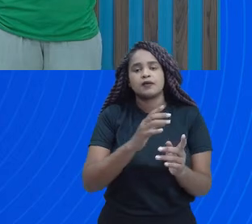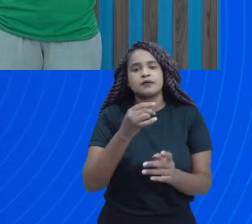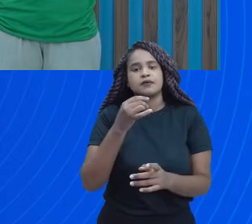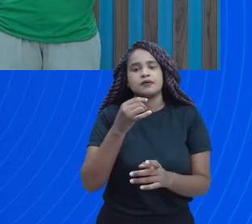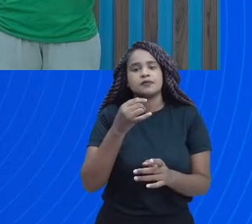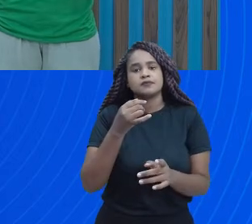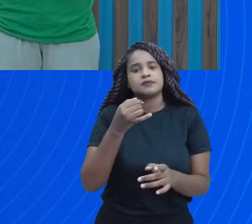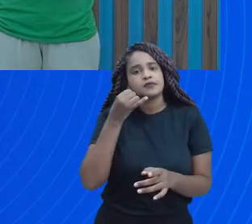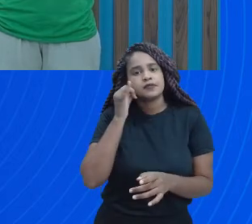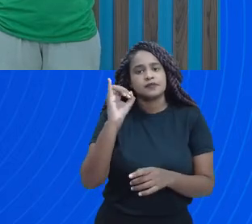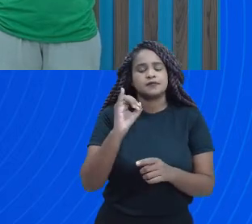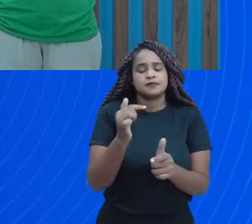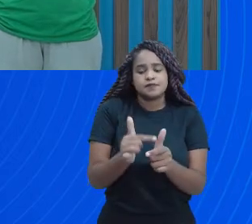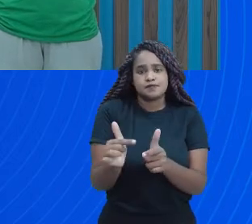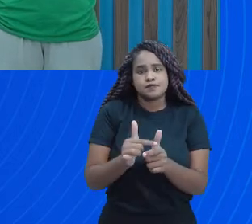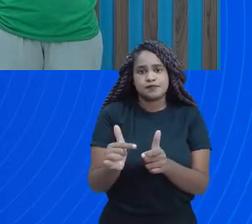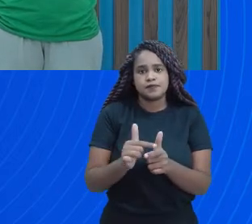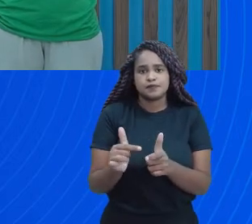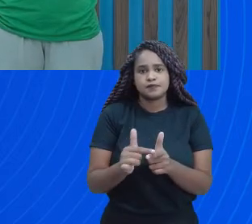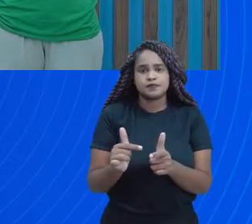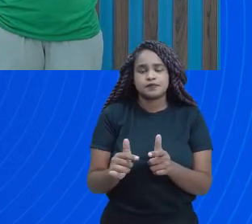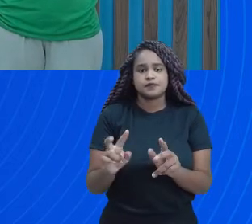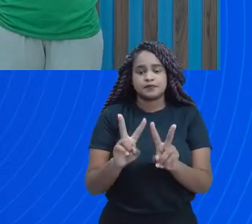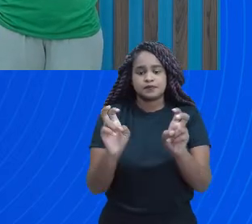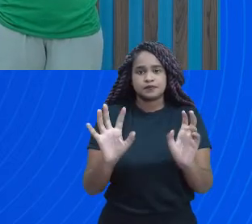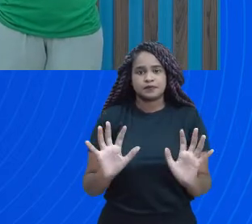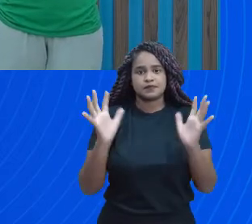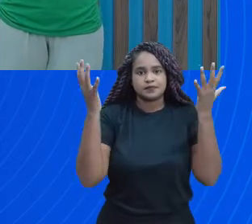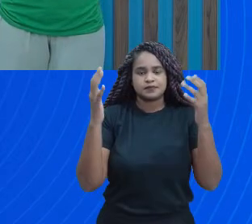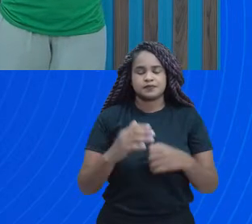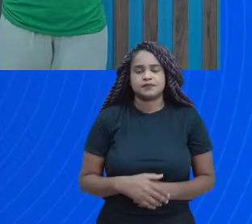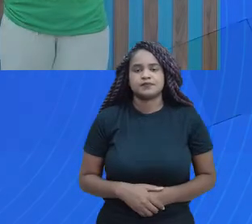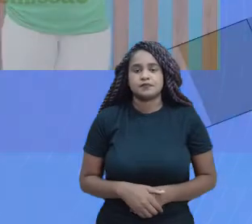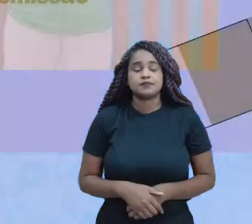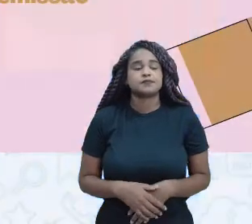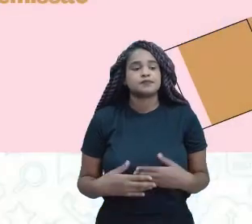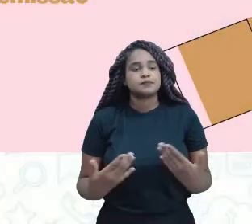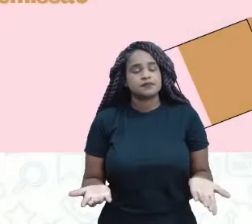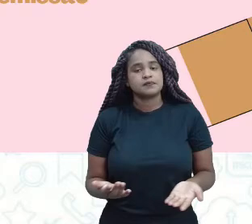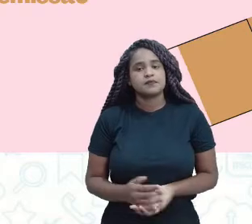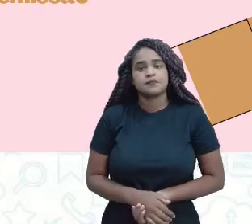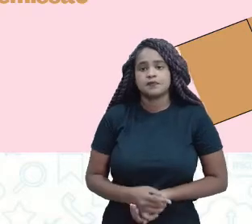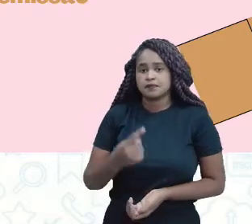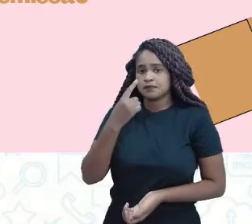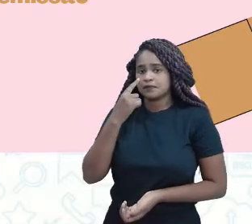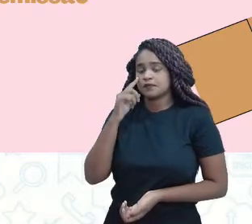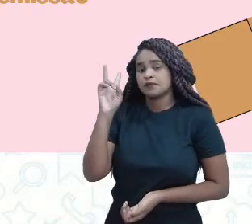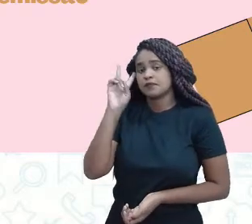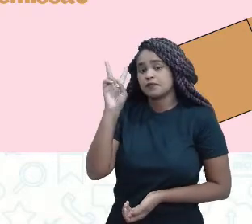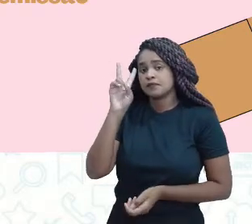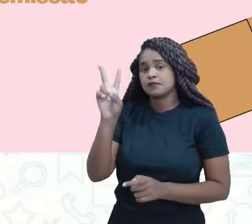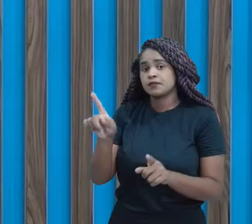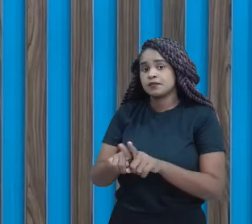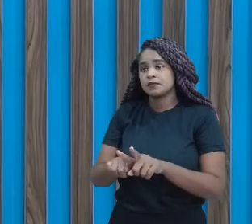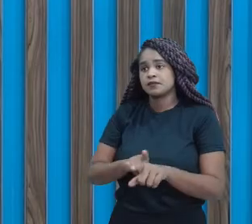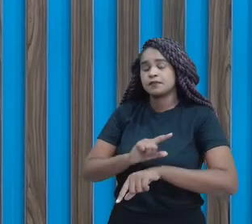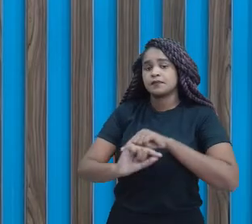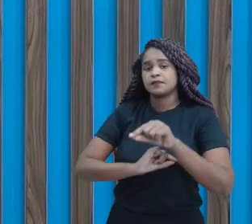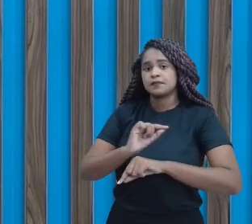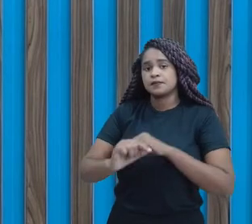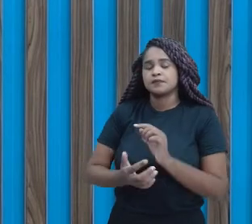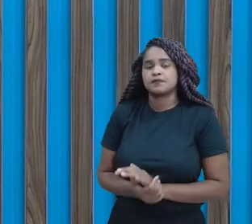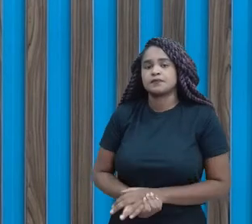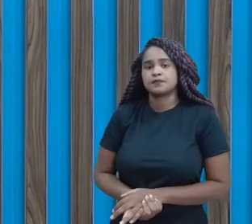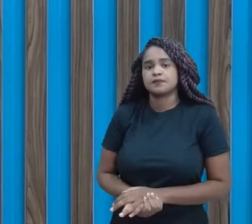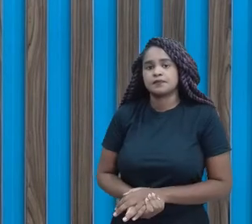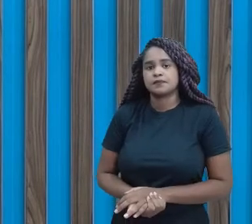dessa catástrofe que a gente vive nas questões climáticas. E lembrar também, gente, que quando a